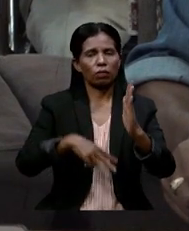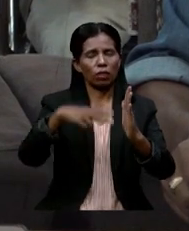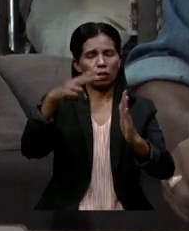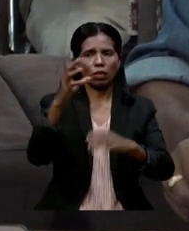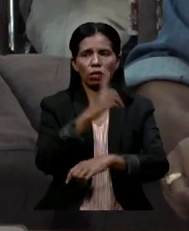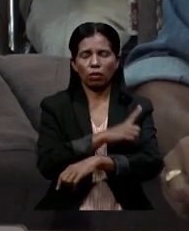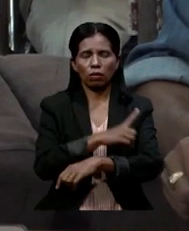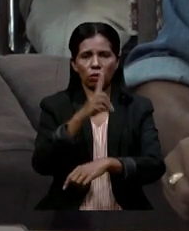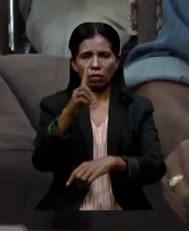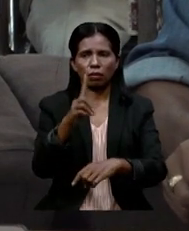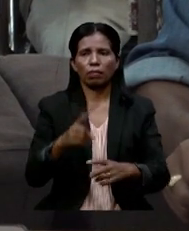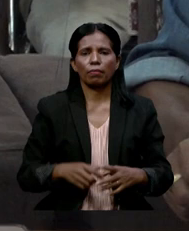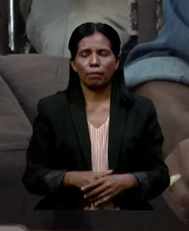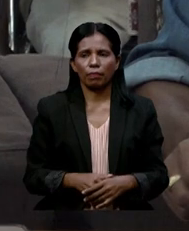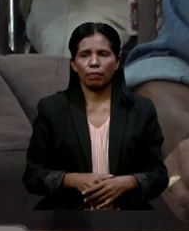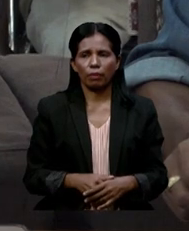ida,